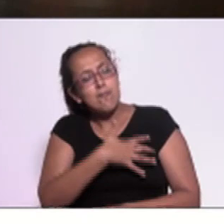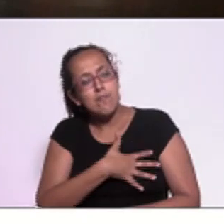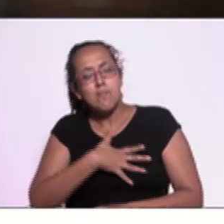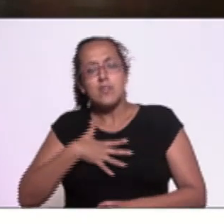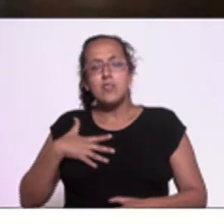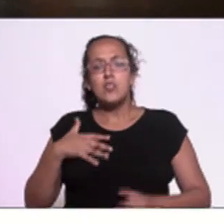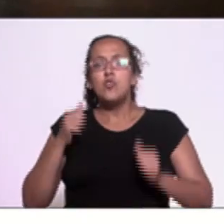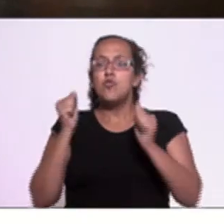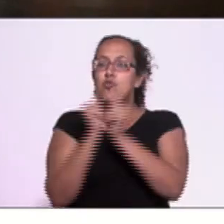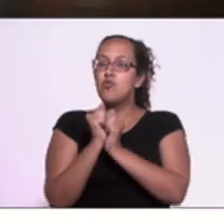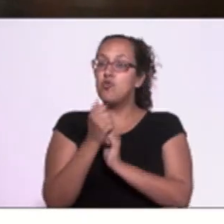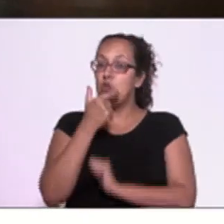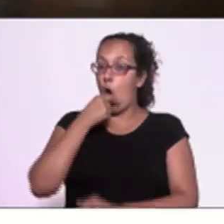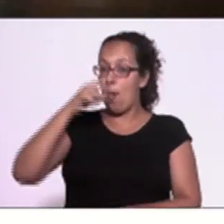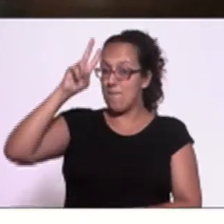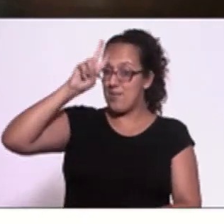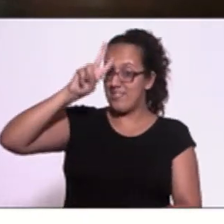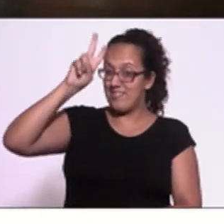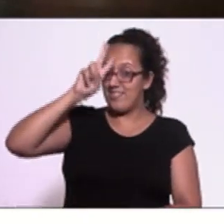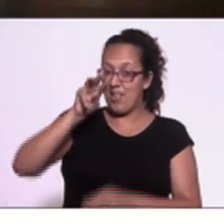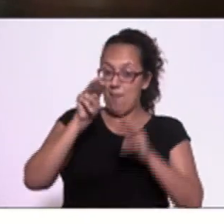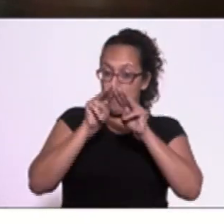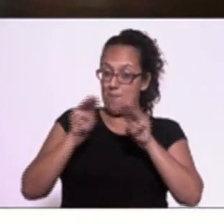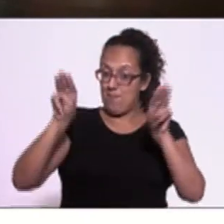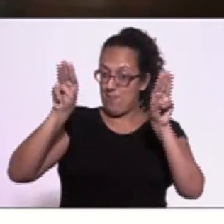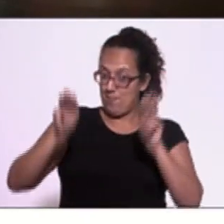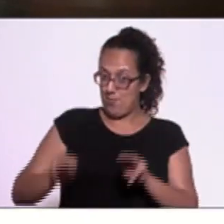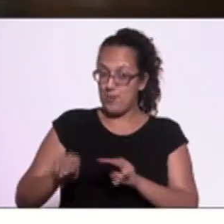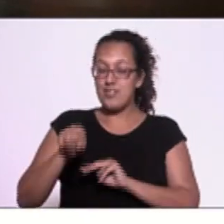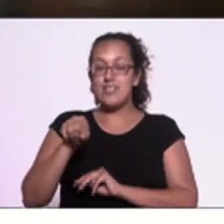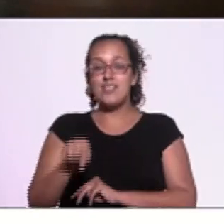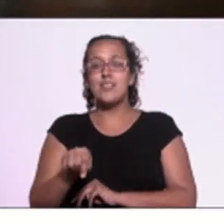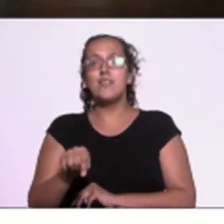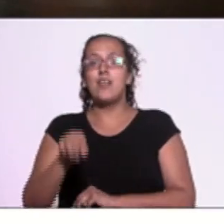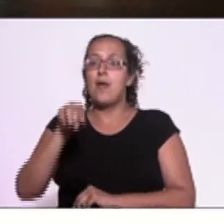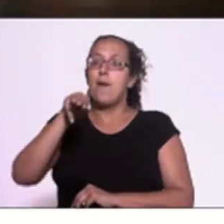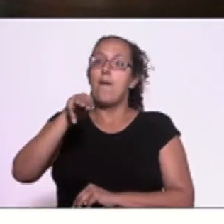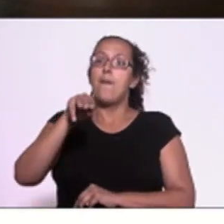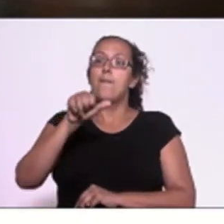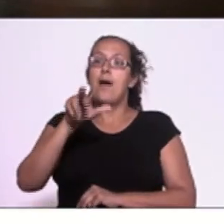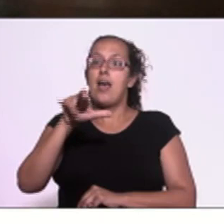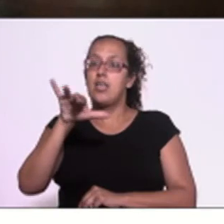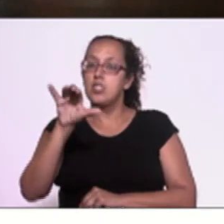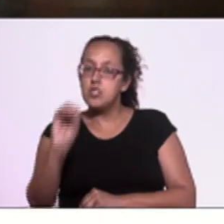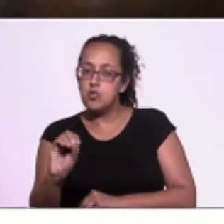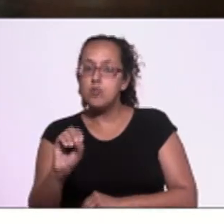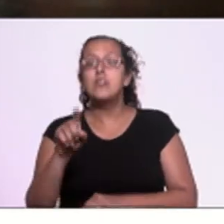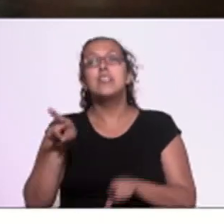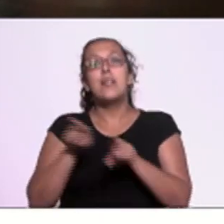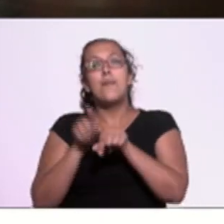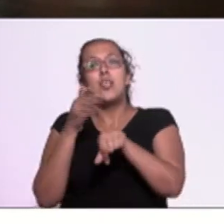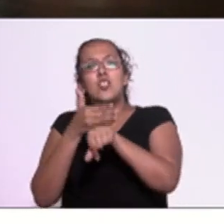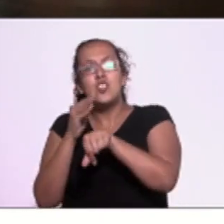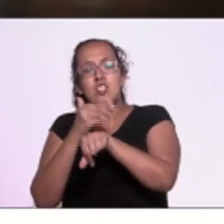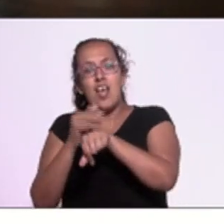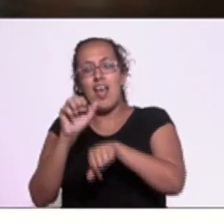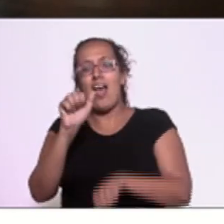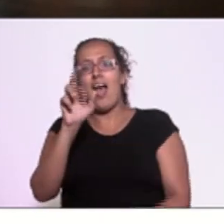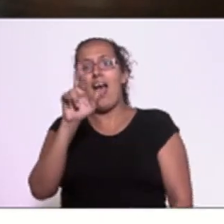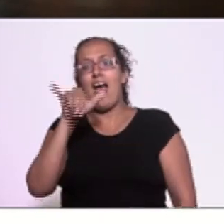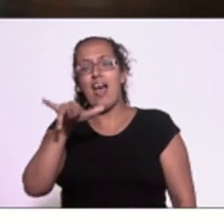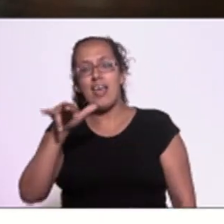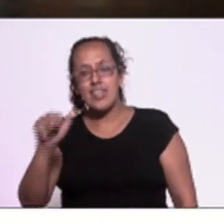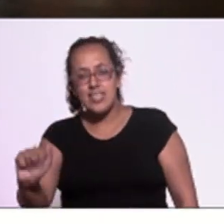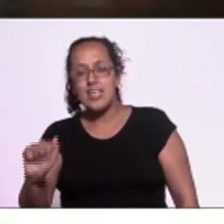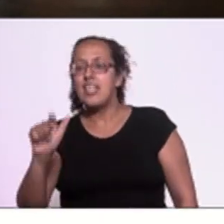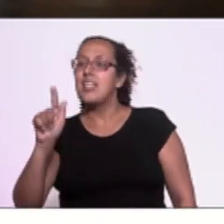com o historiador da Casa de Benjamin Constant, Marcos de Brum Lopes, as estagiárias Ariana Costa dos